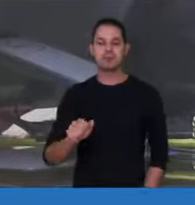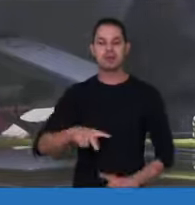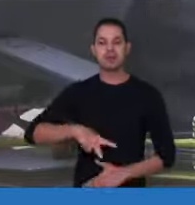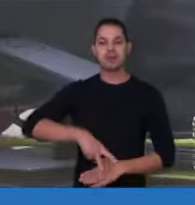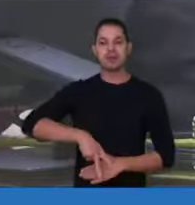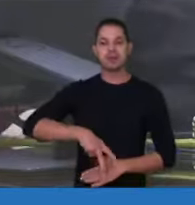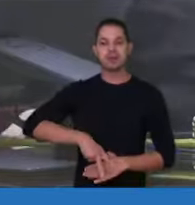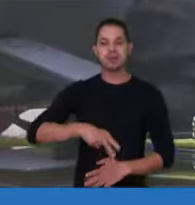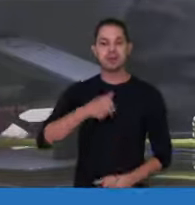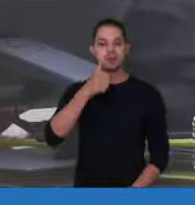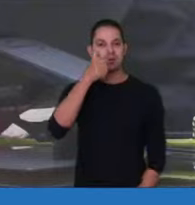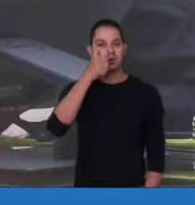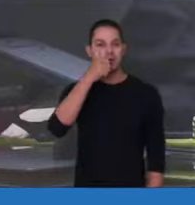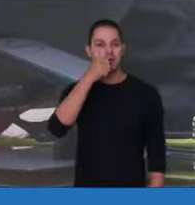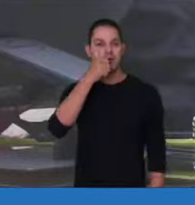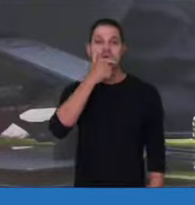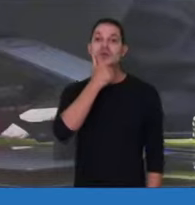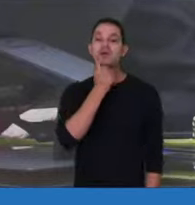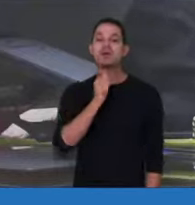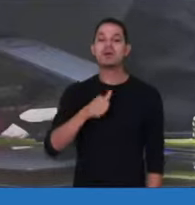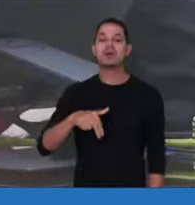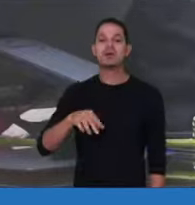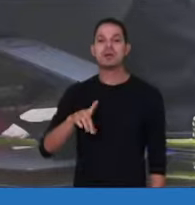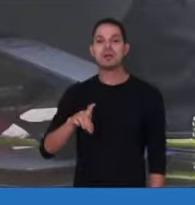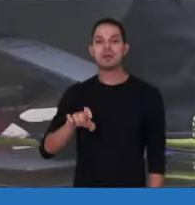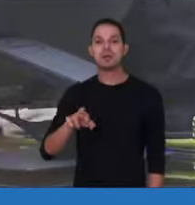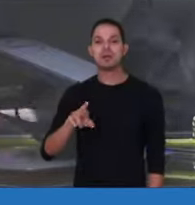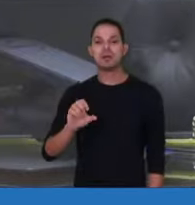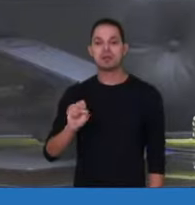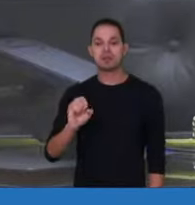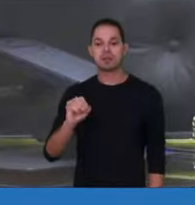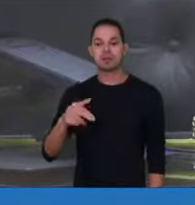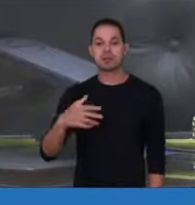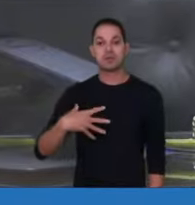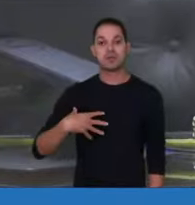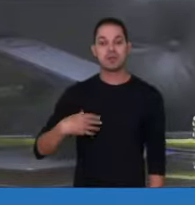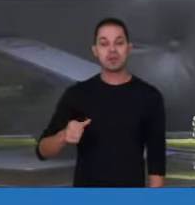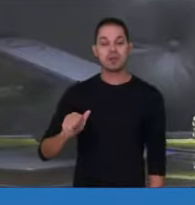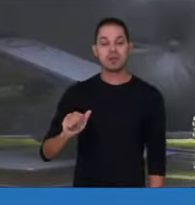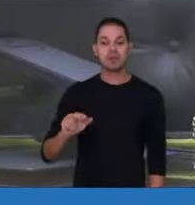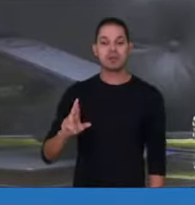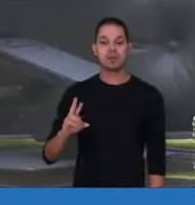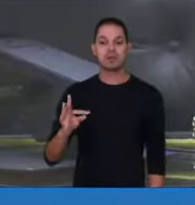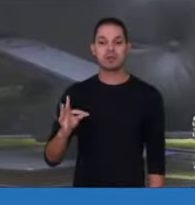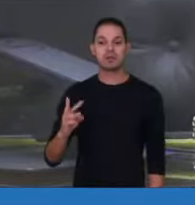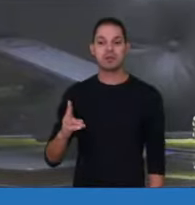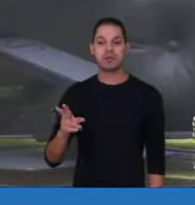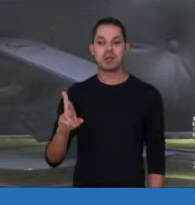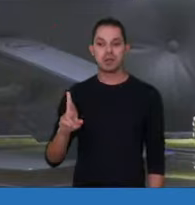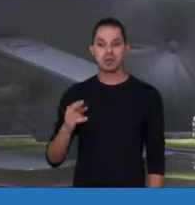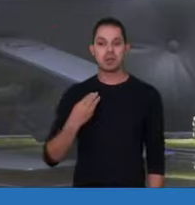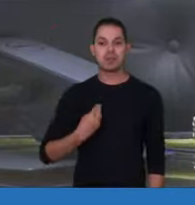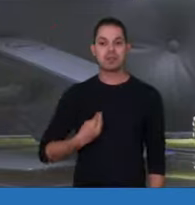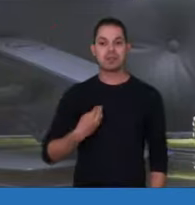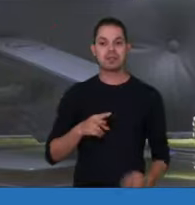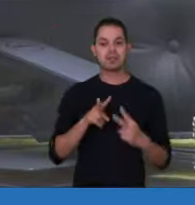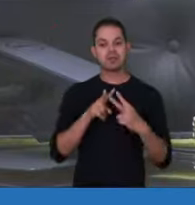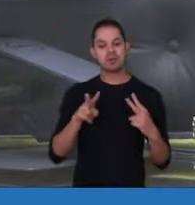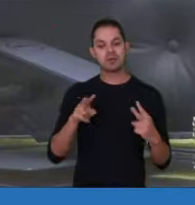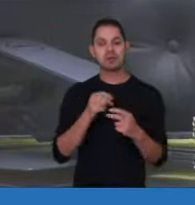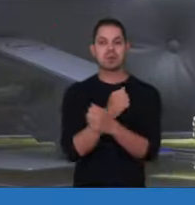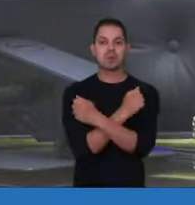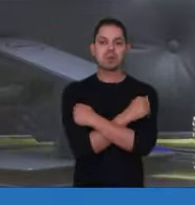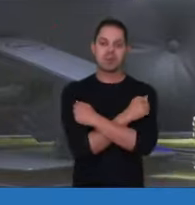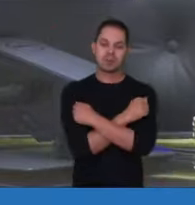Anderson, mãe do Arthur, agradecendo a sua presença virtual e deixando para você meu abraço,